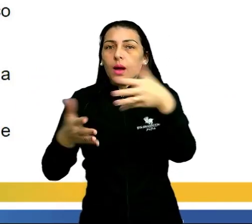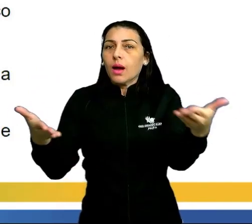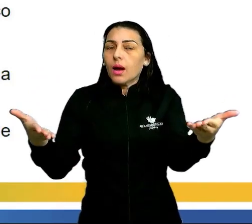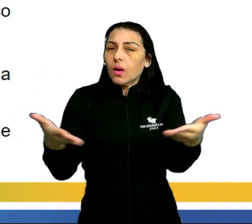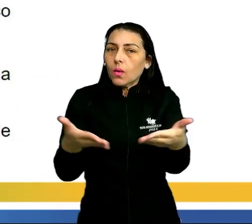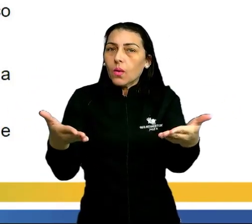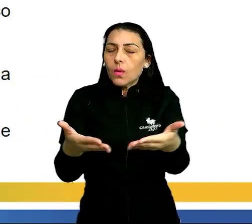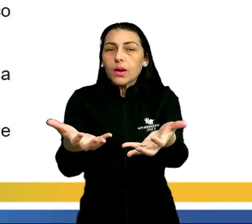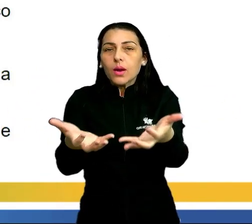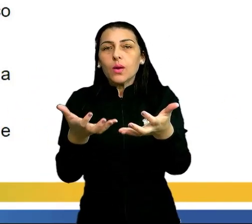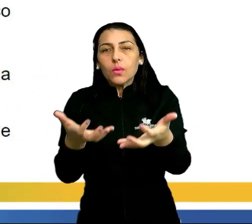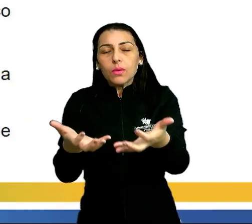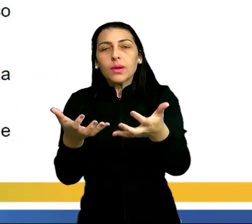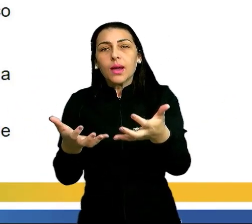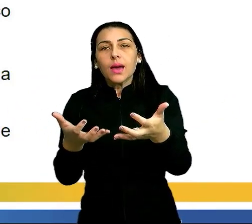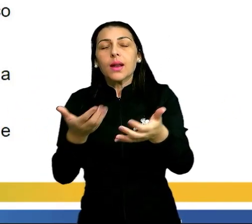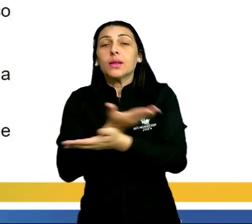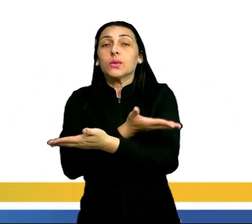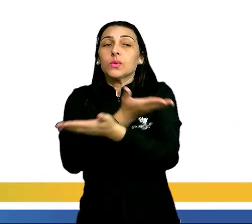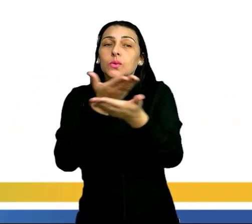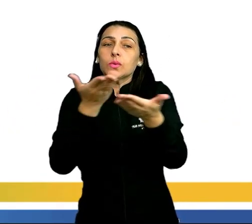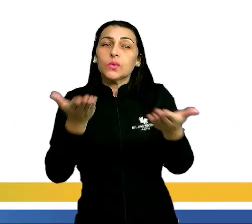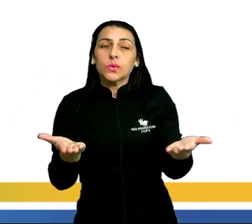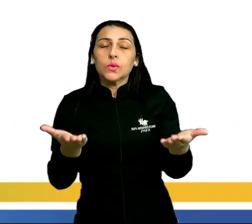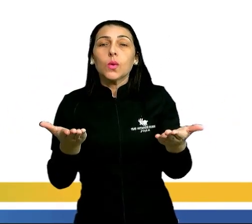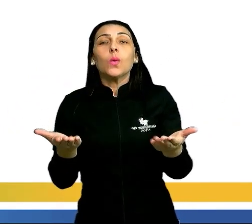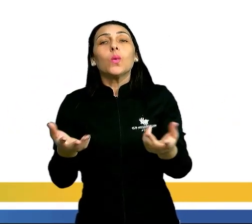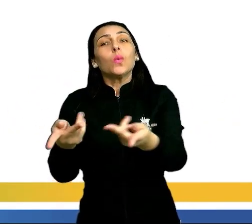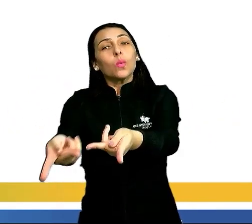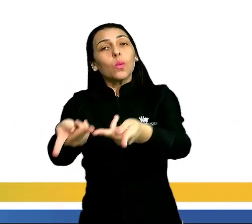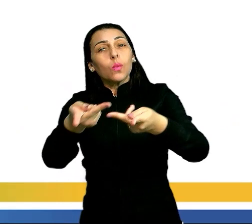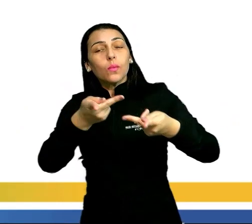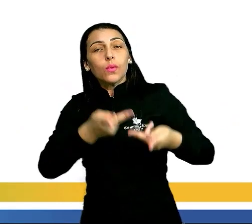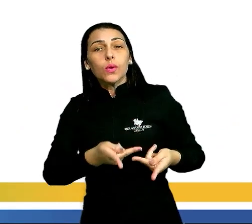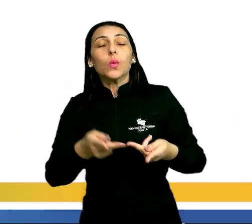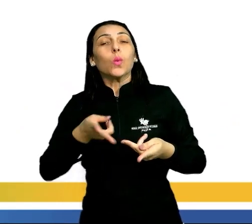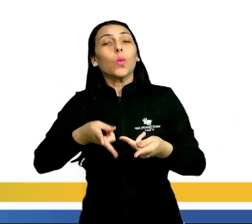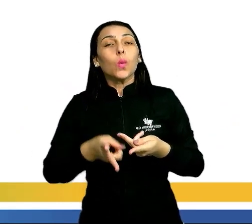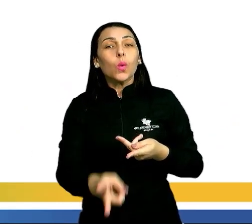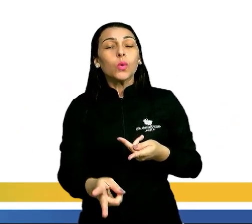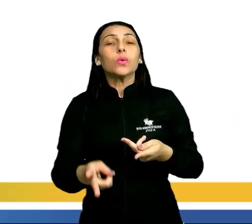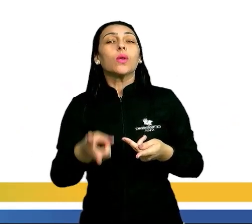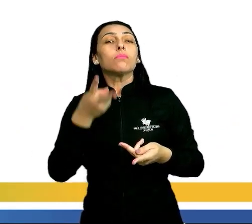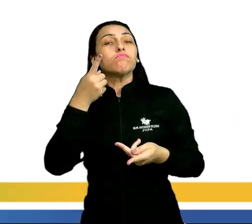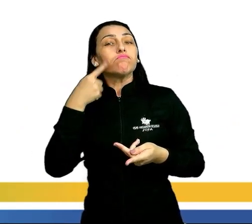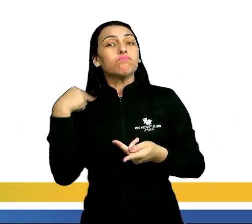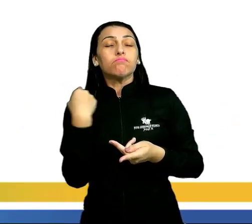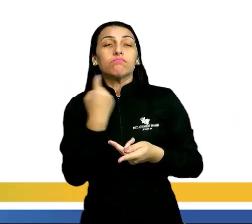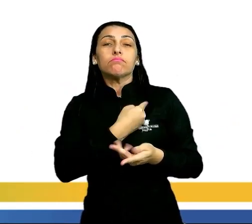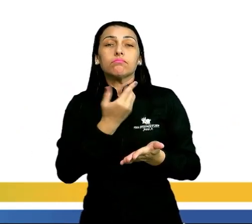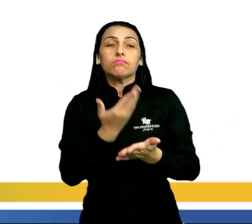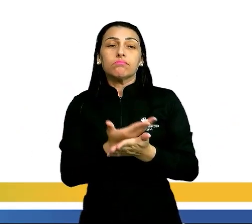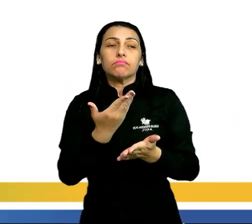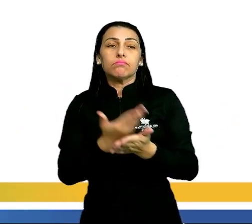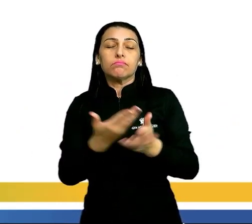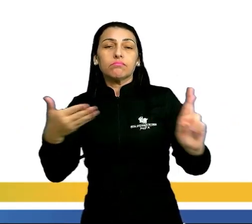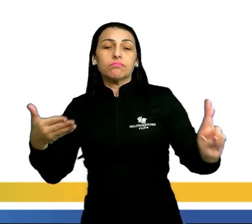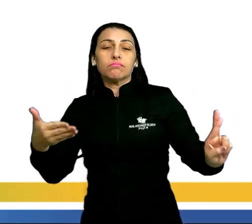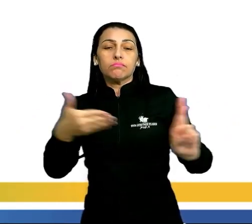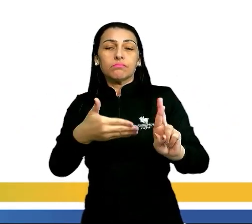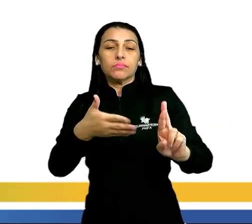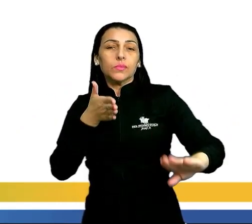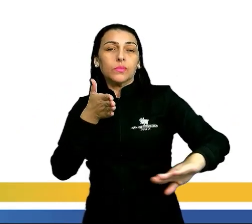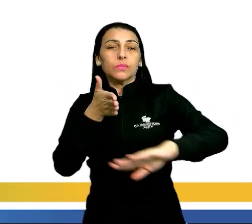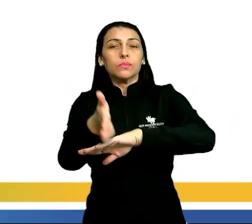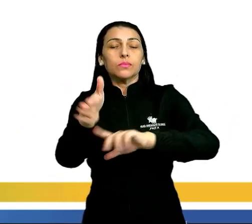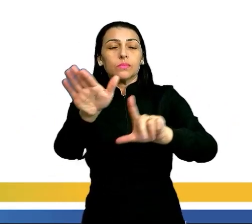agora, eu quero deixar aqui a todos vocês o convite para que vocês continuem acompanhando as nossas aulas, visite a